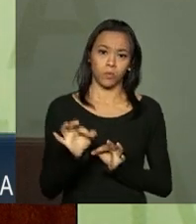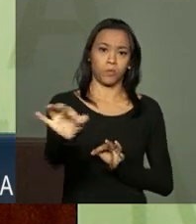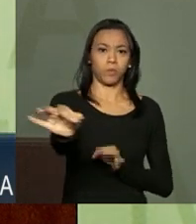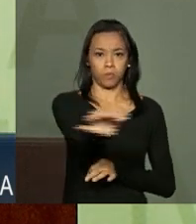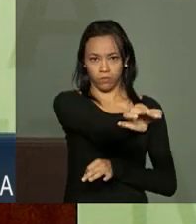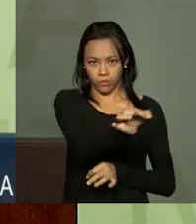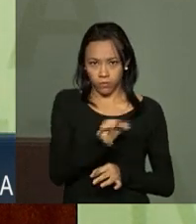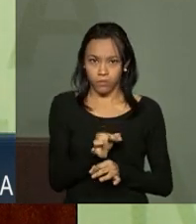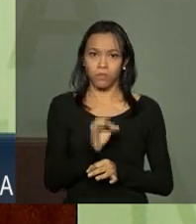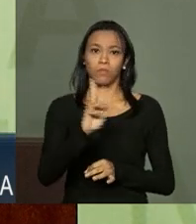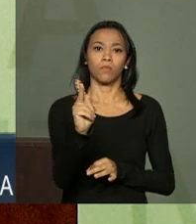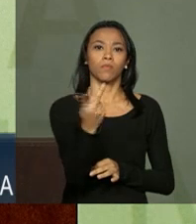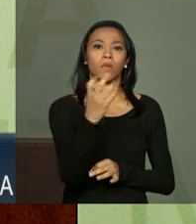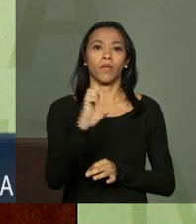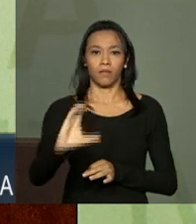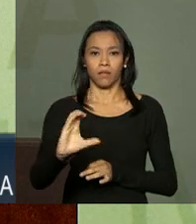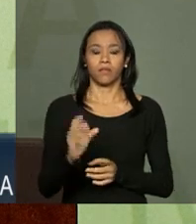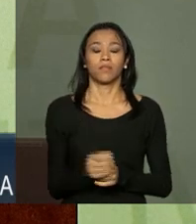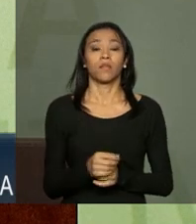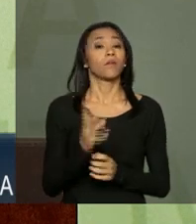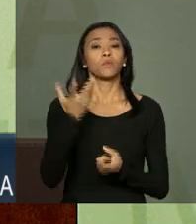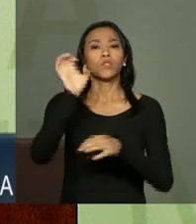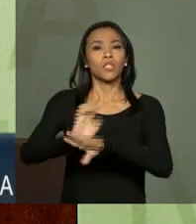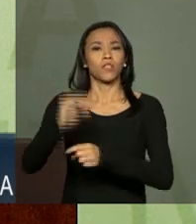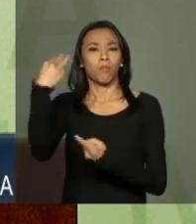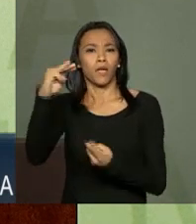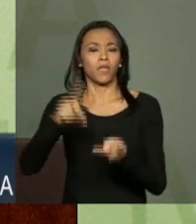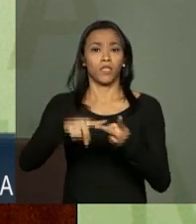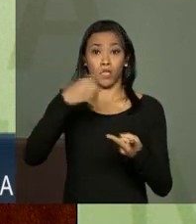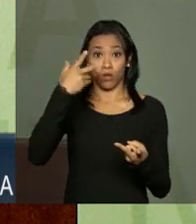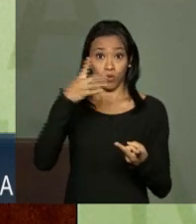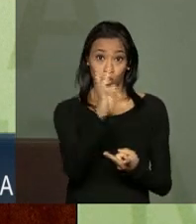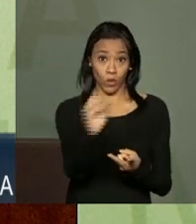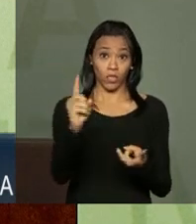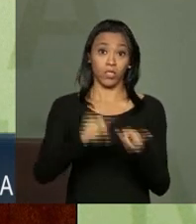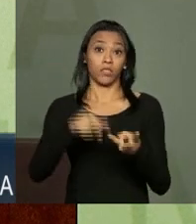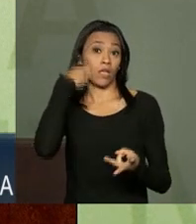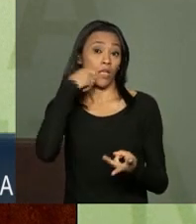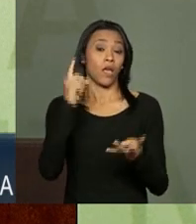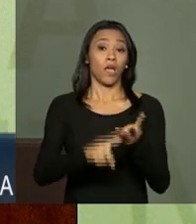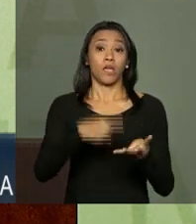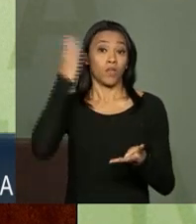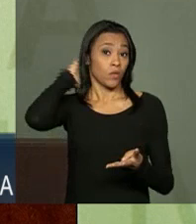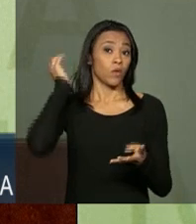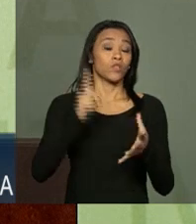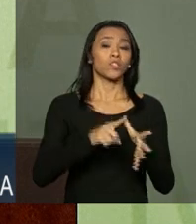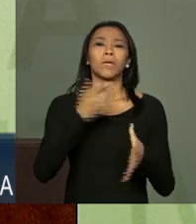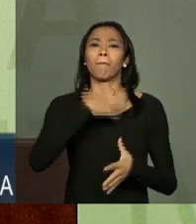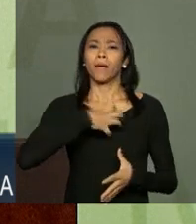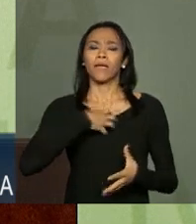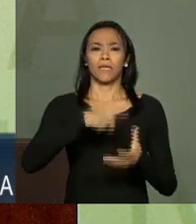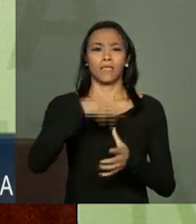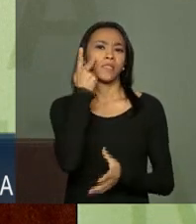35.500 hectares. Pará, Maranhão, Tocantins, Rio Grande do Norte, Pernambuco, Alagoas, Bahia,